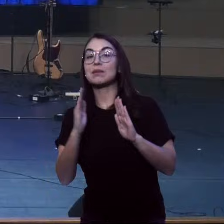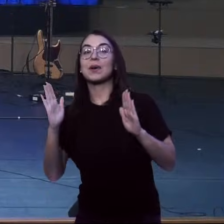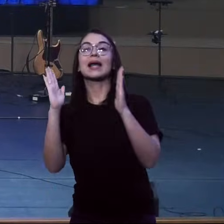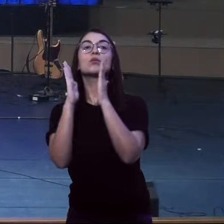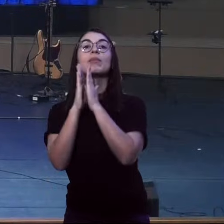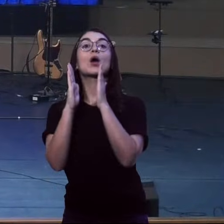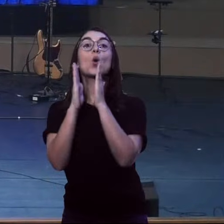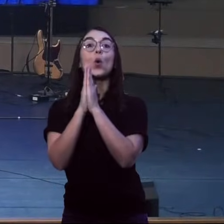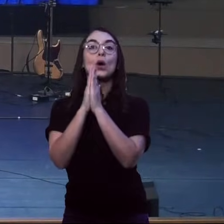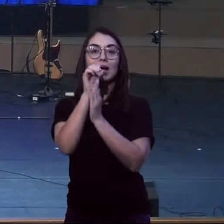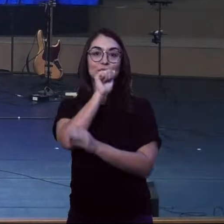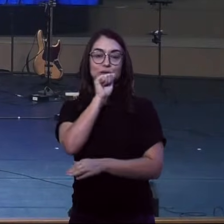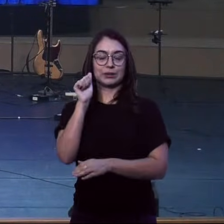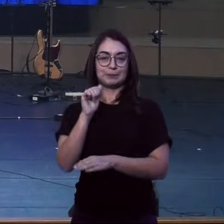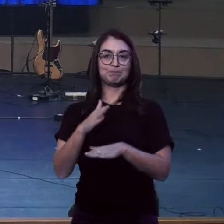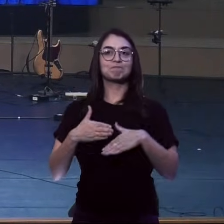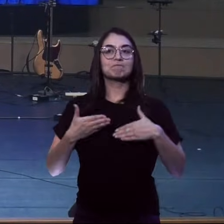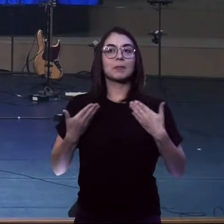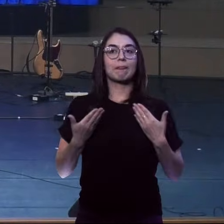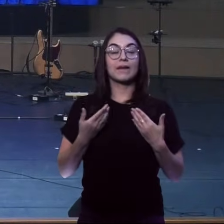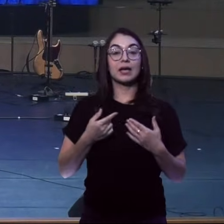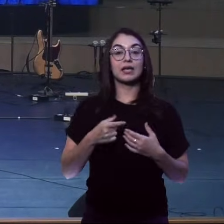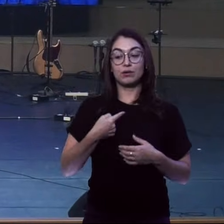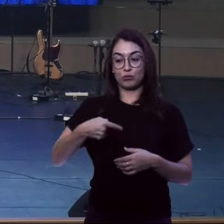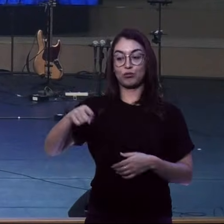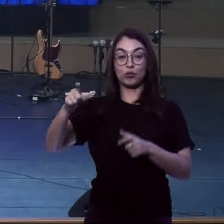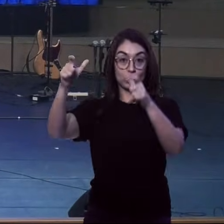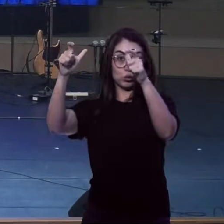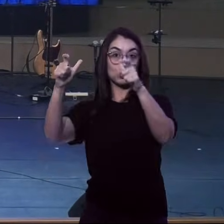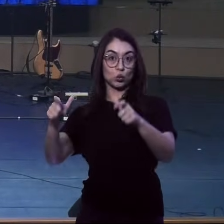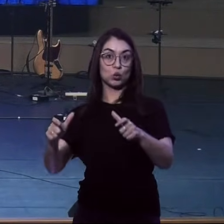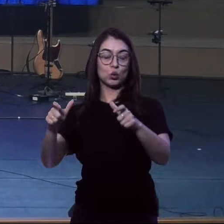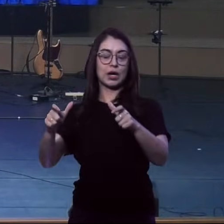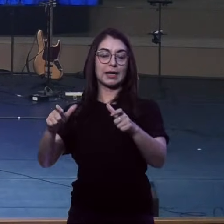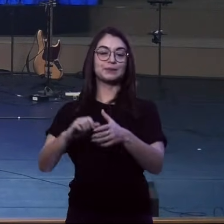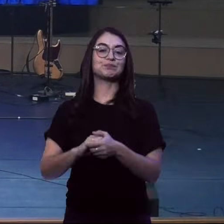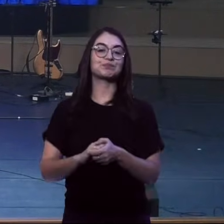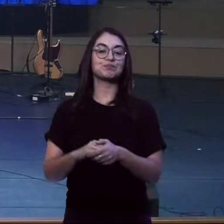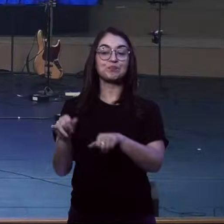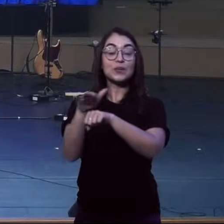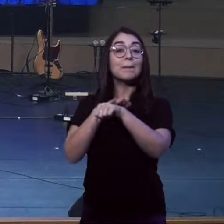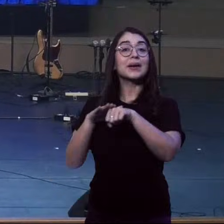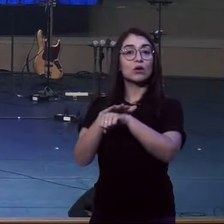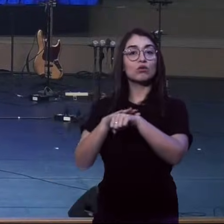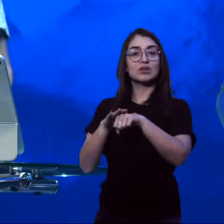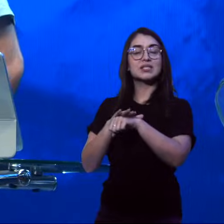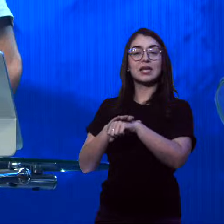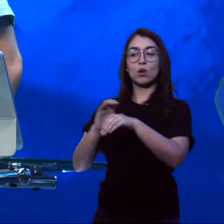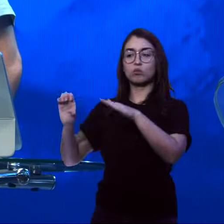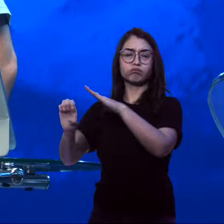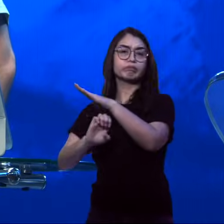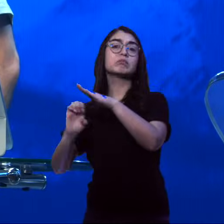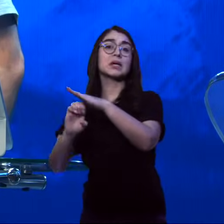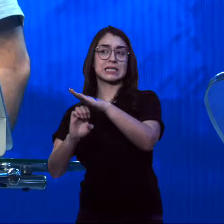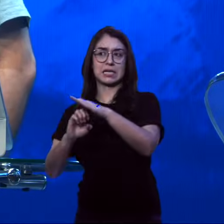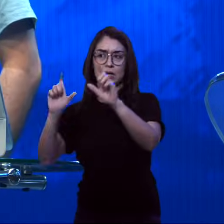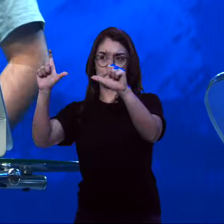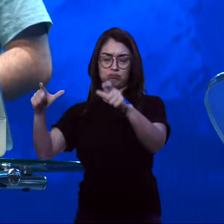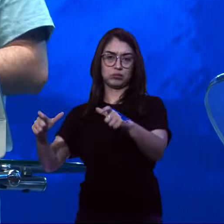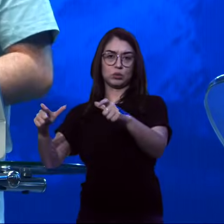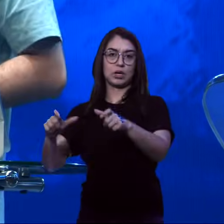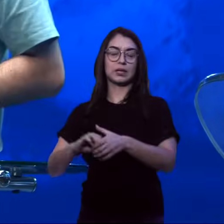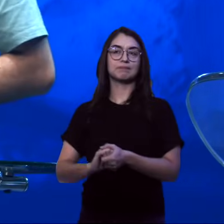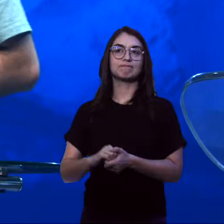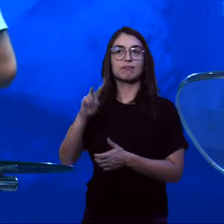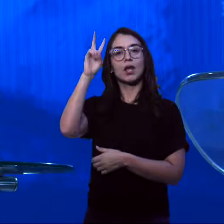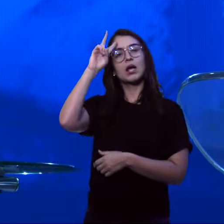ele entrou numa fábrica. Ele foi lá para conversar com o dono da fábrica. E a